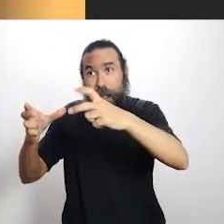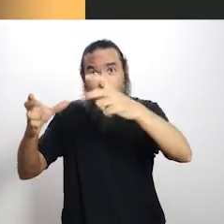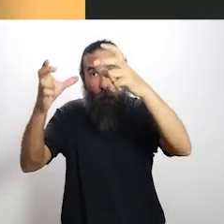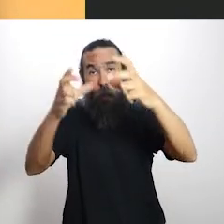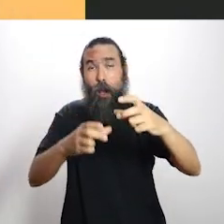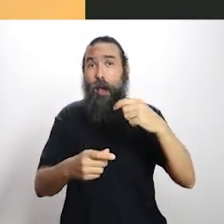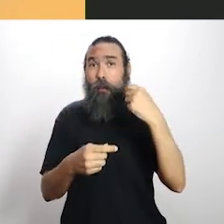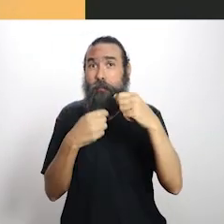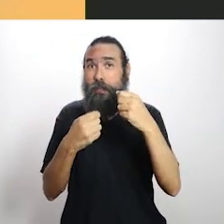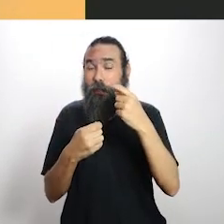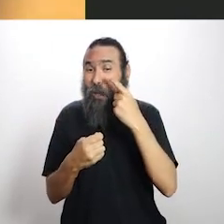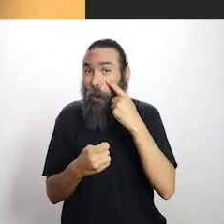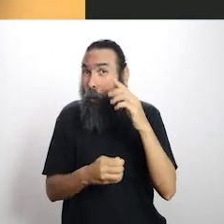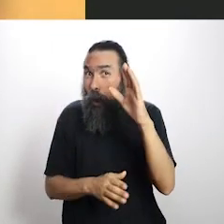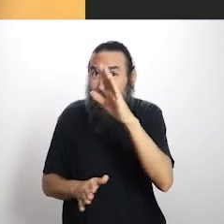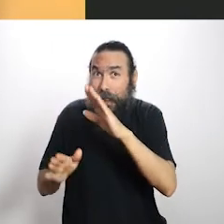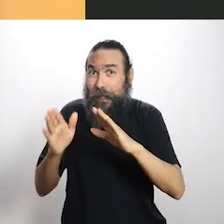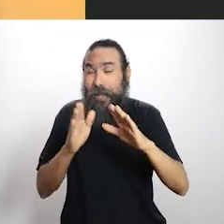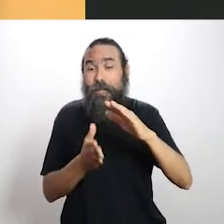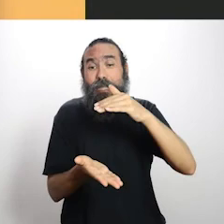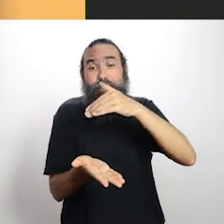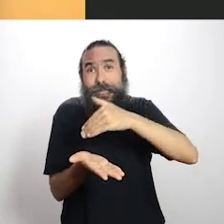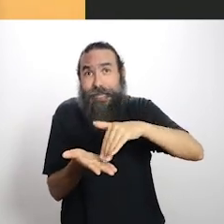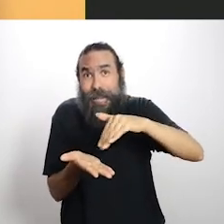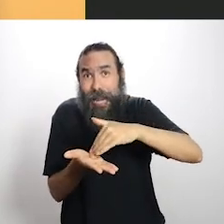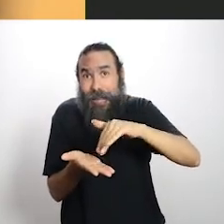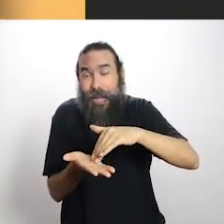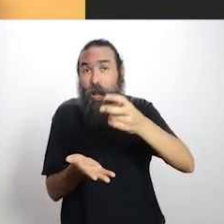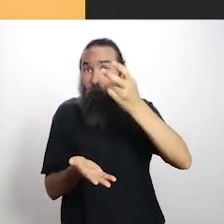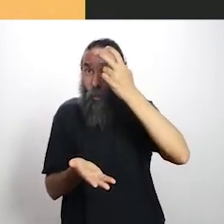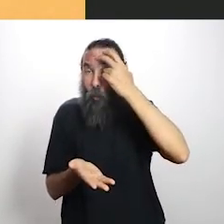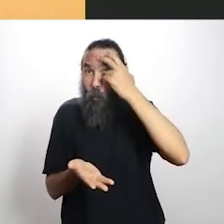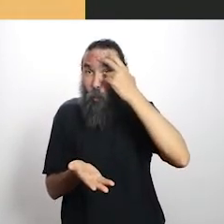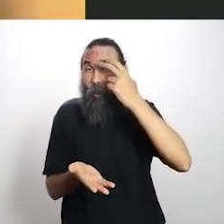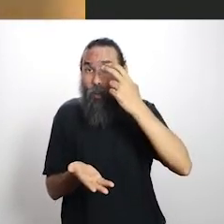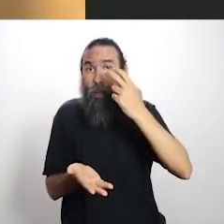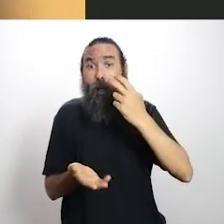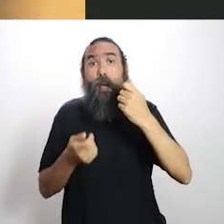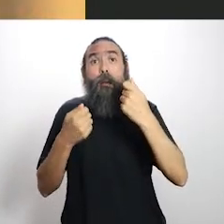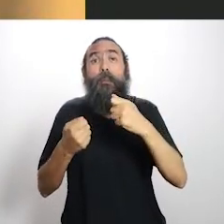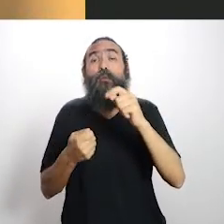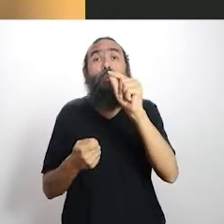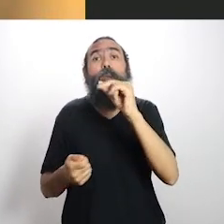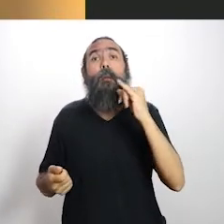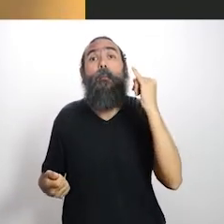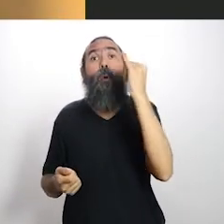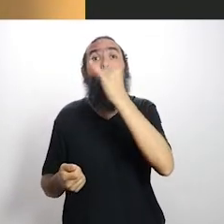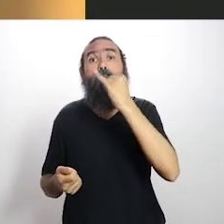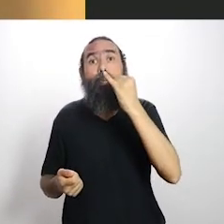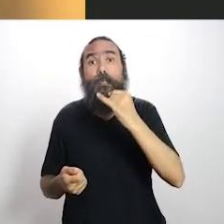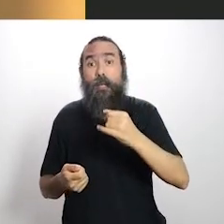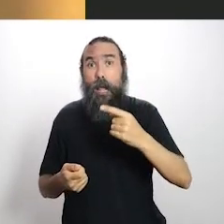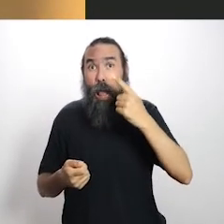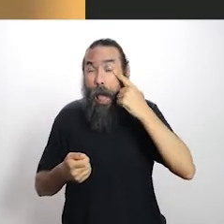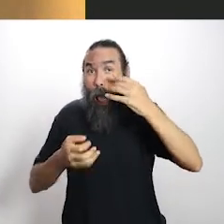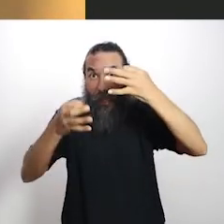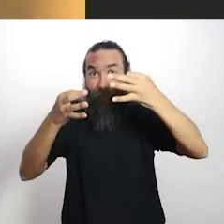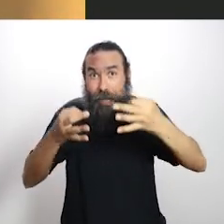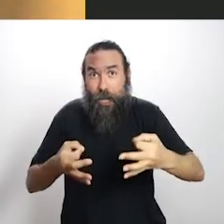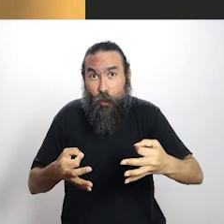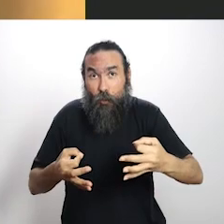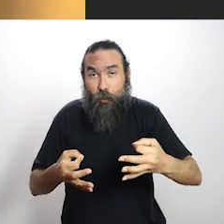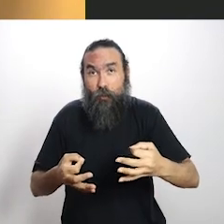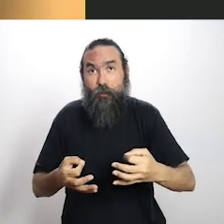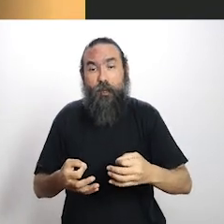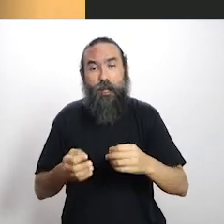aspectos essa lei ela tem uma força gigantesca não é toda hora que você aprova